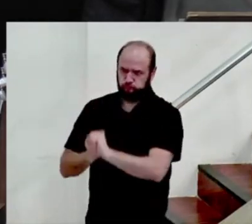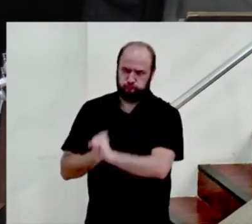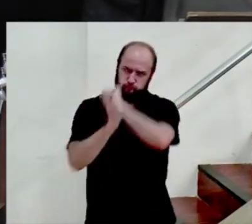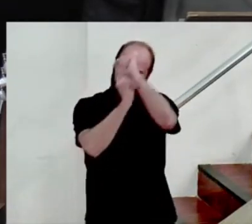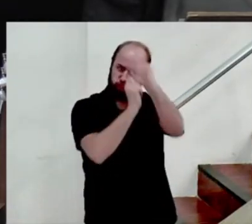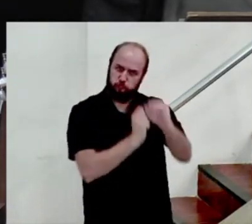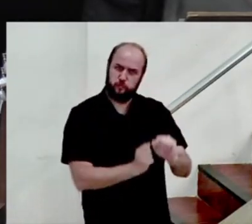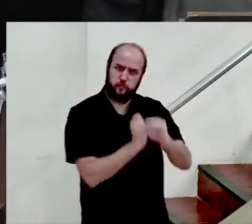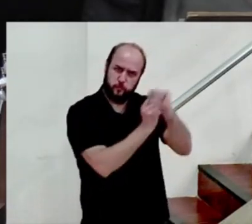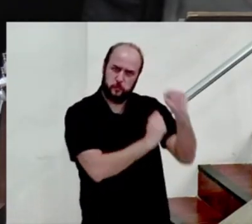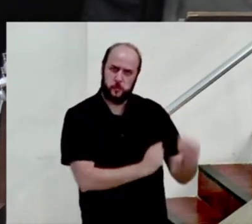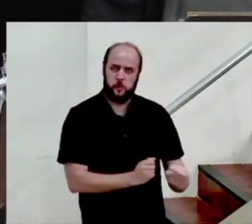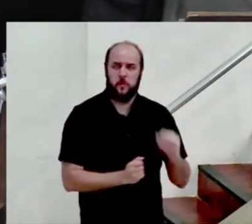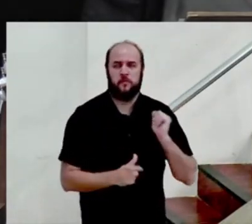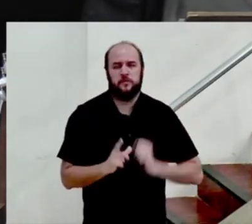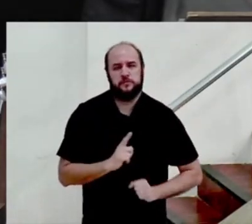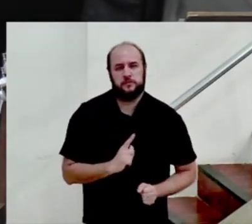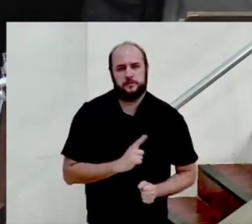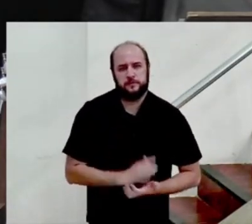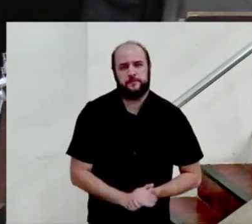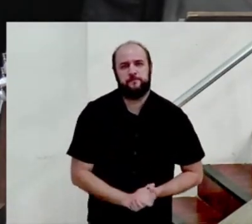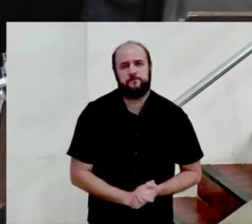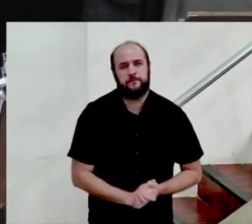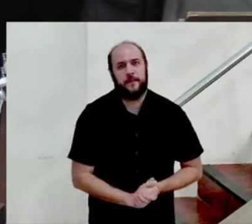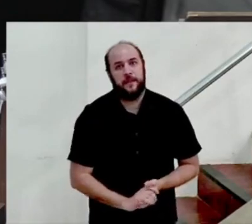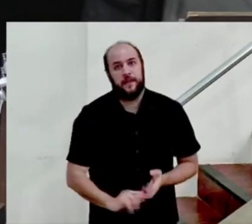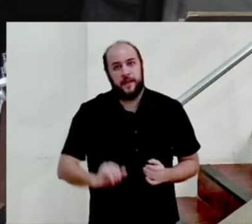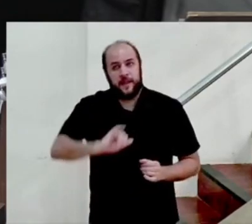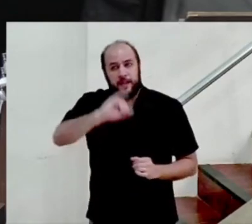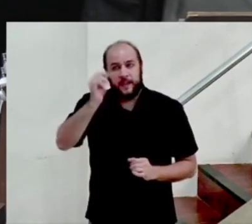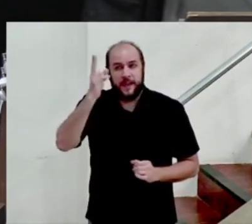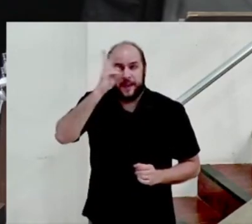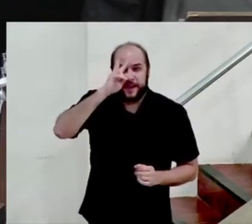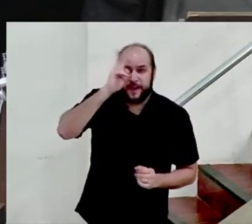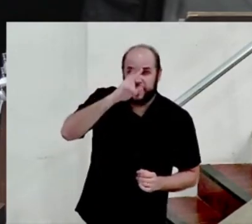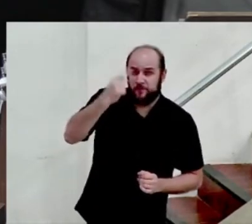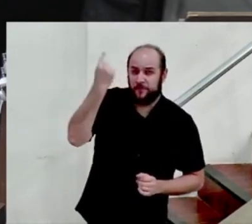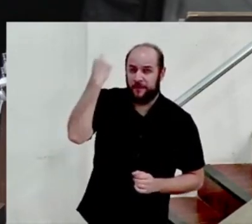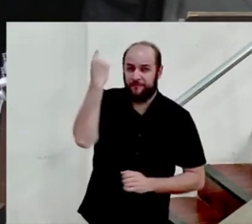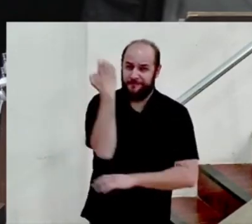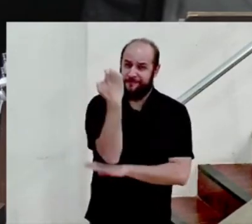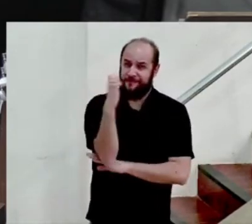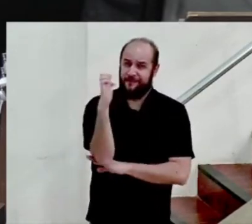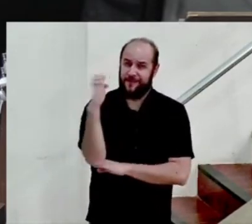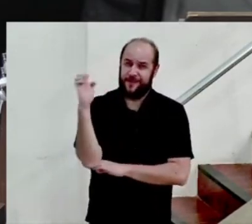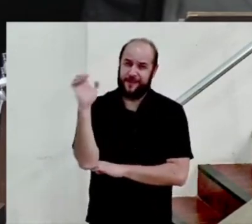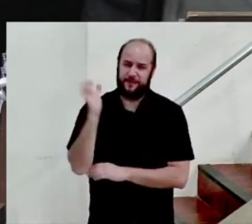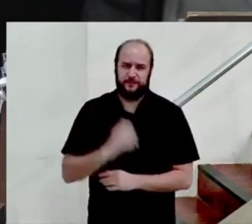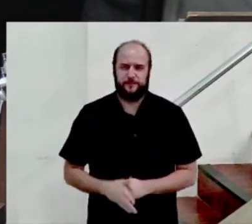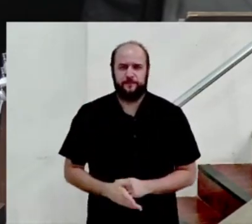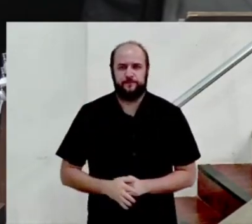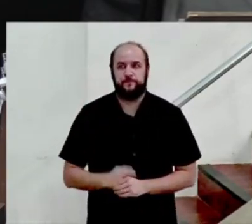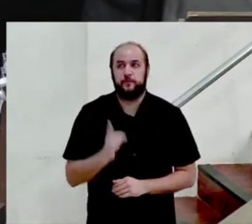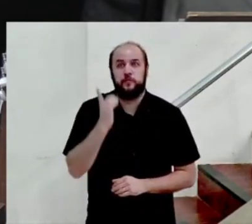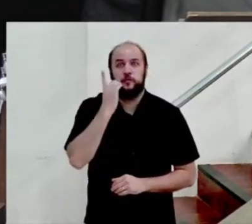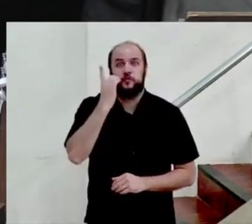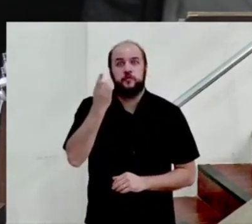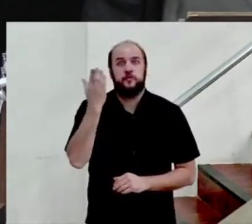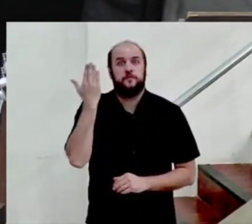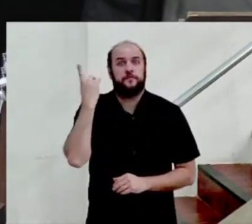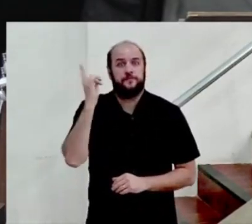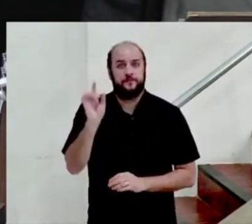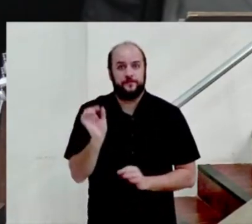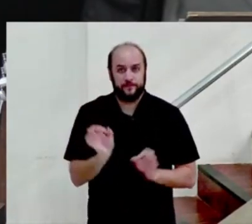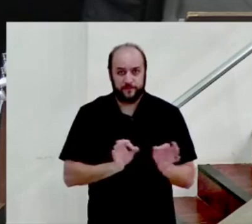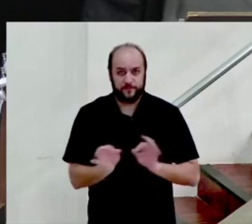templo. Esta é uma imagem que ecoa o jardim do Éden. Um dia o Senhor separou um espaço dentro da sua